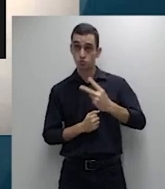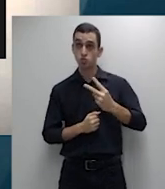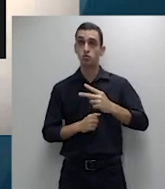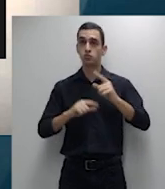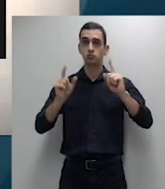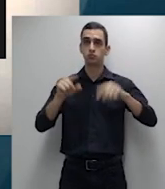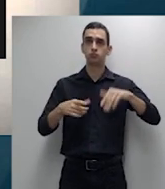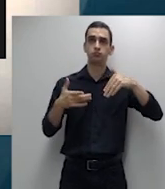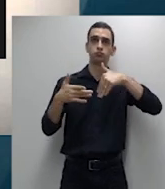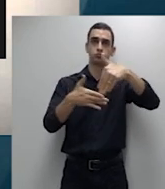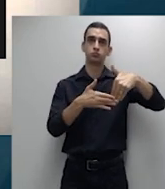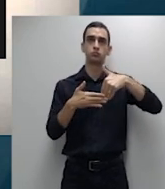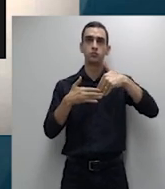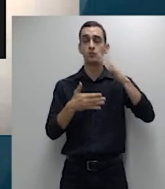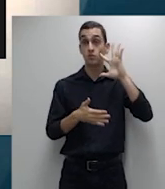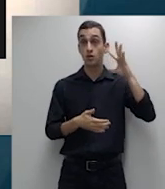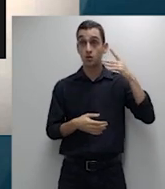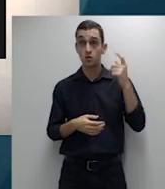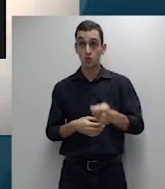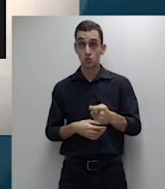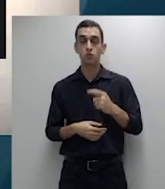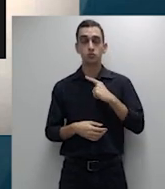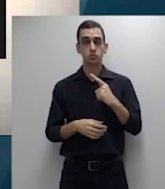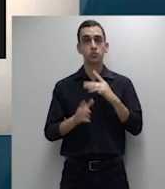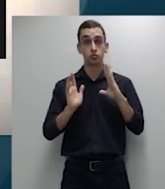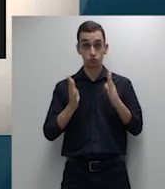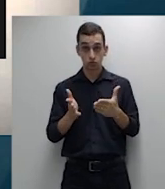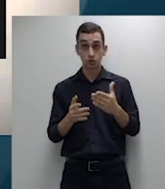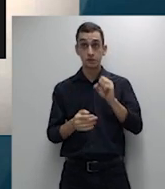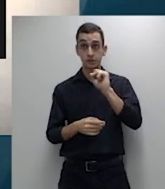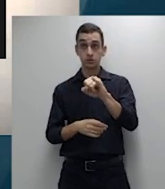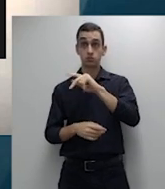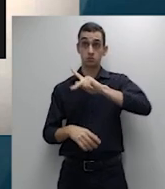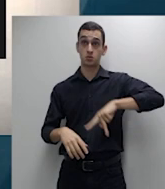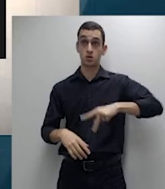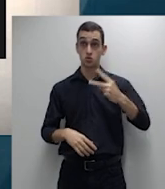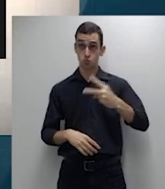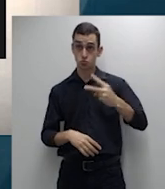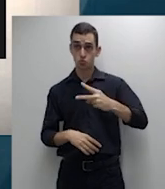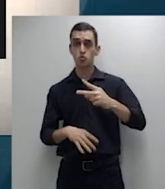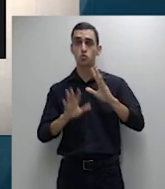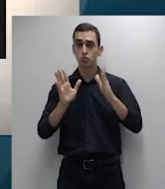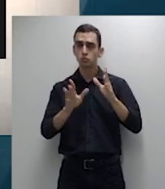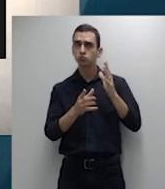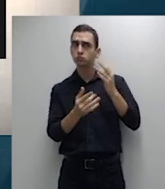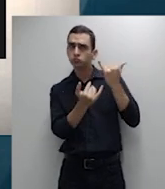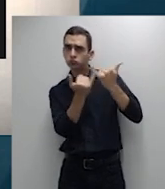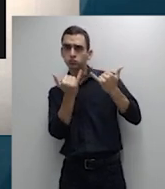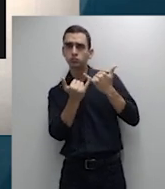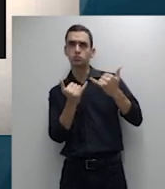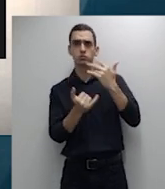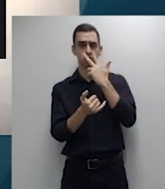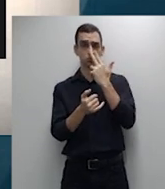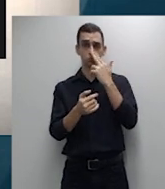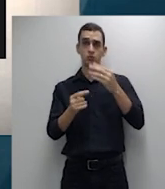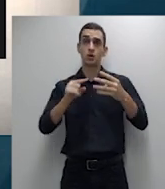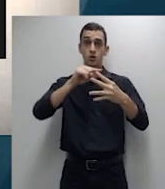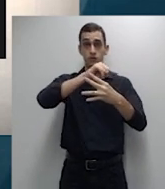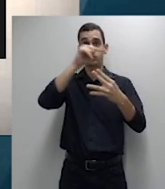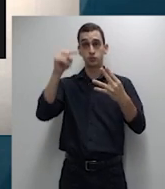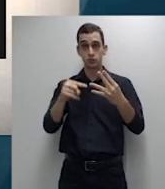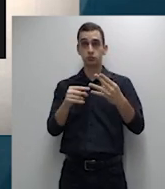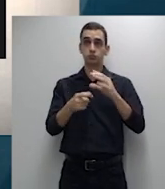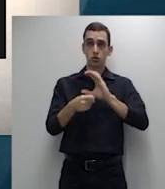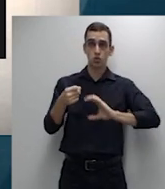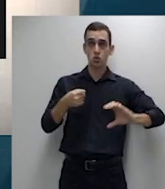Expresso na lei quando o vice-presidente a gente fica uma similitude ele devolve ao órgão colegiado que